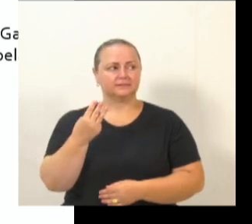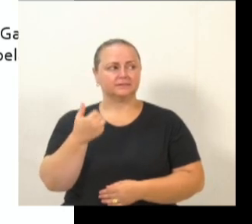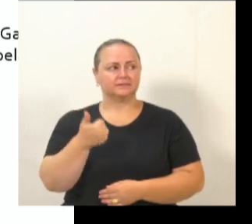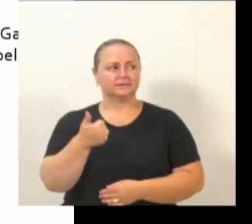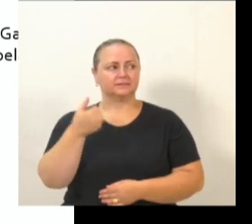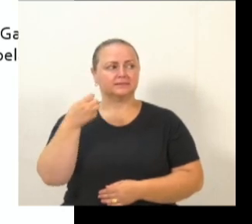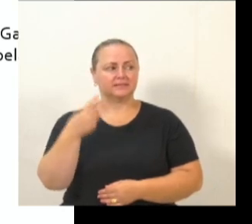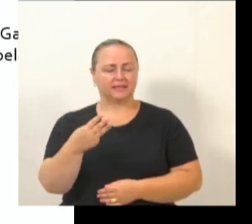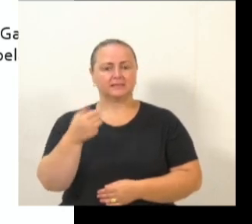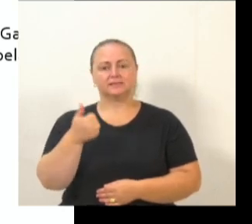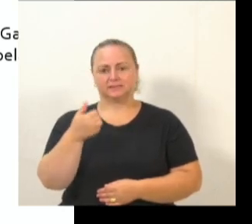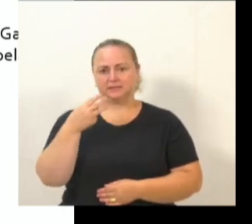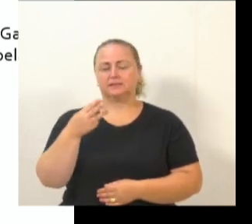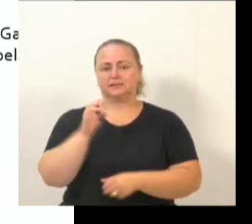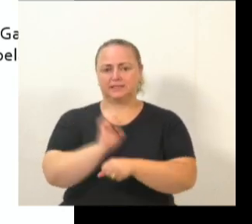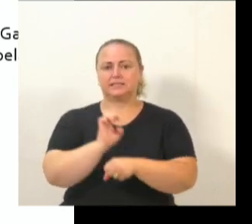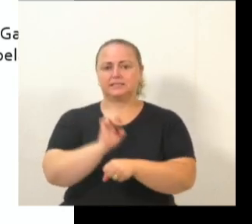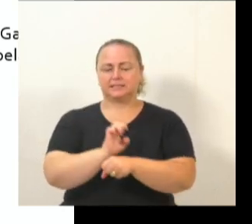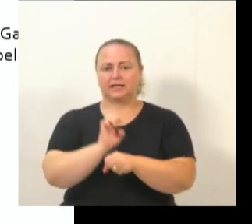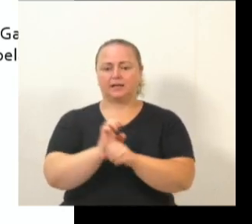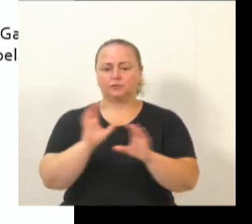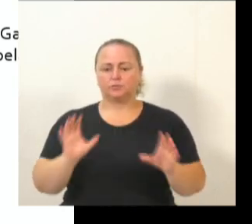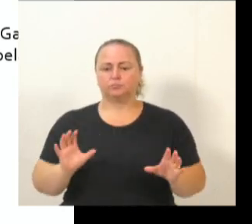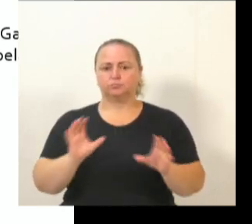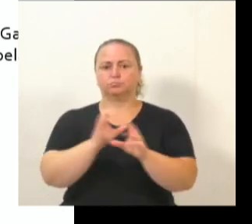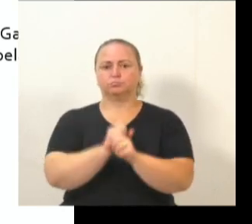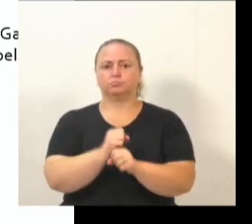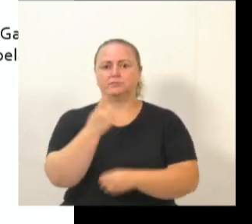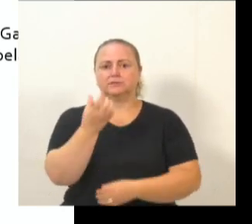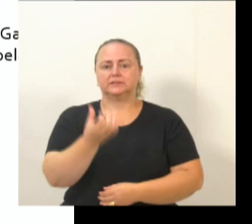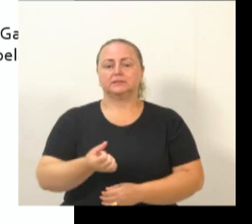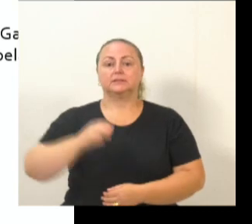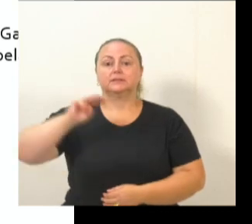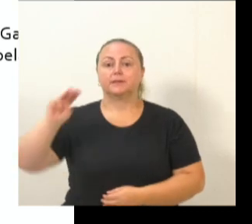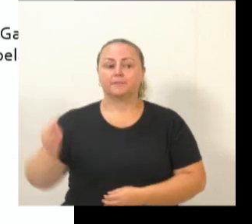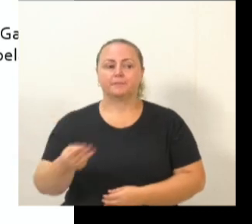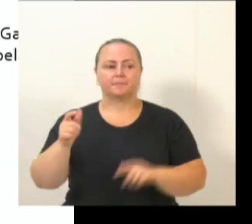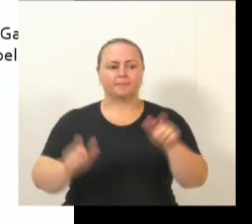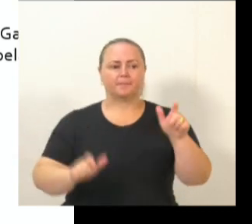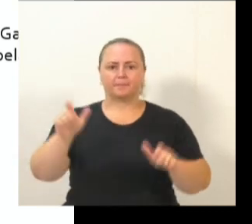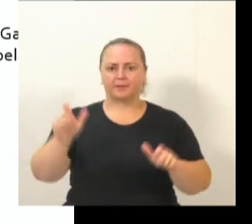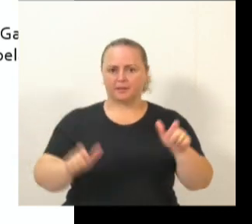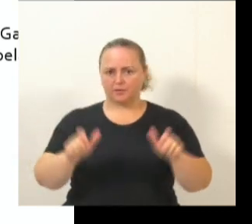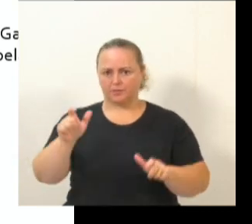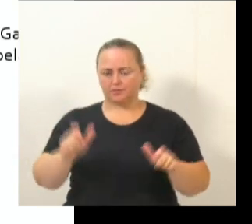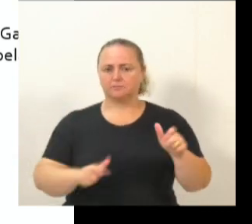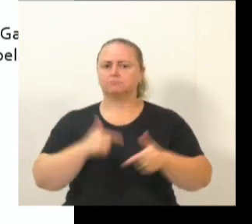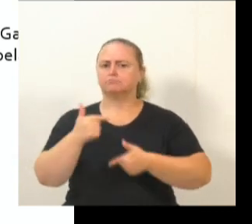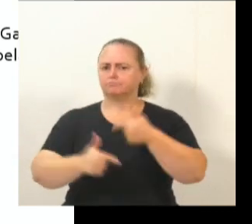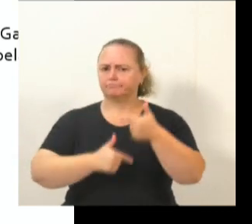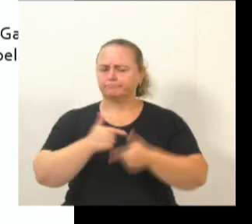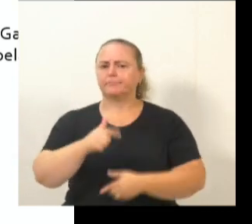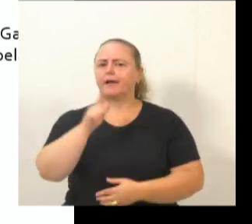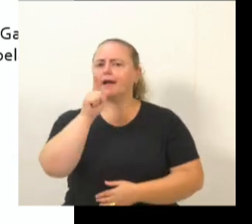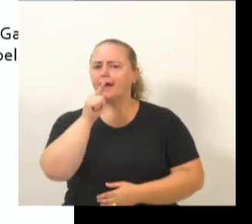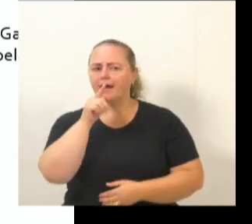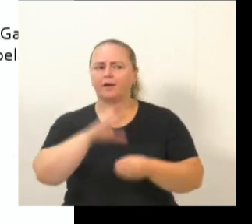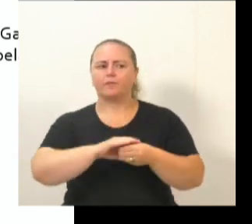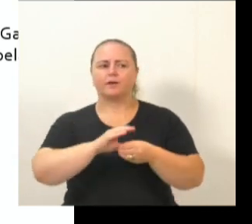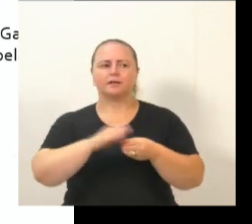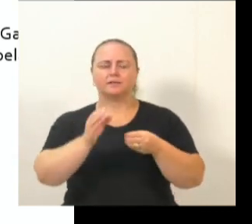atendemos cerca de 16 milhões de habitantes no Brasil inteiro, com os serviços de água e esgotamento sanitário. Blumenau é um